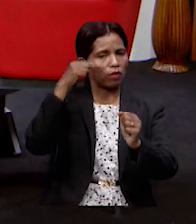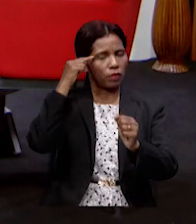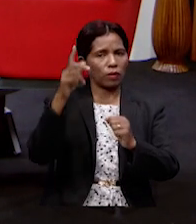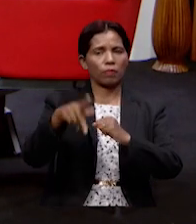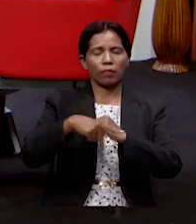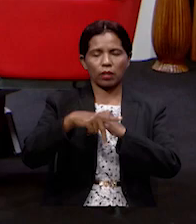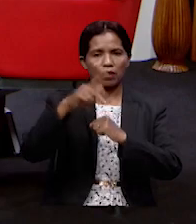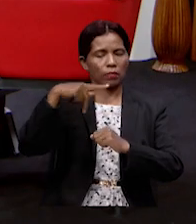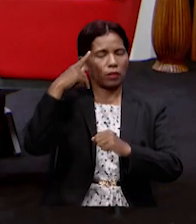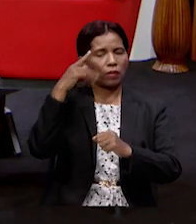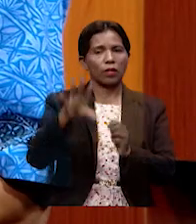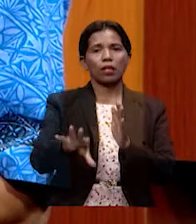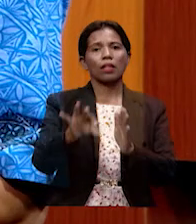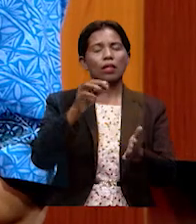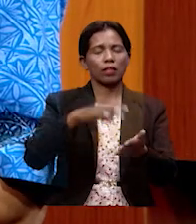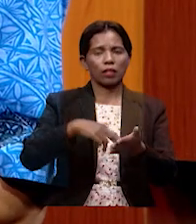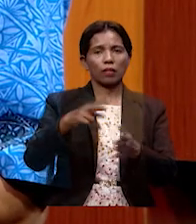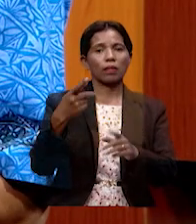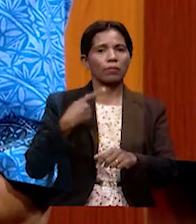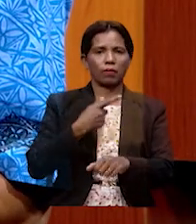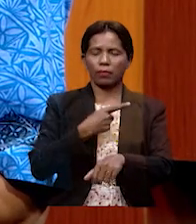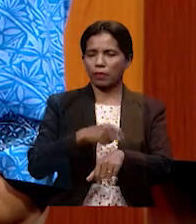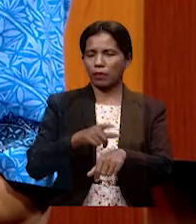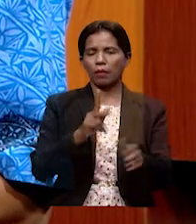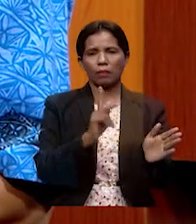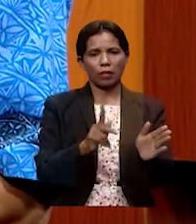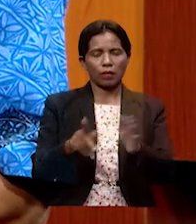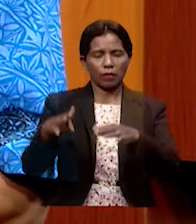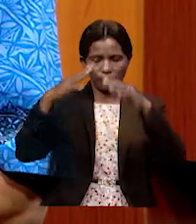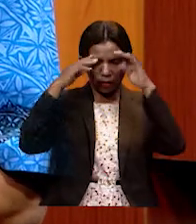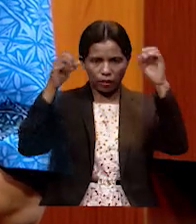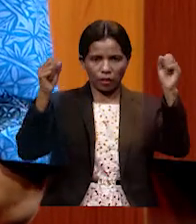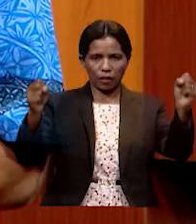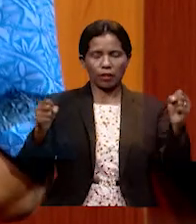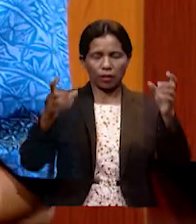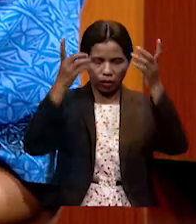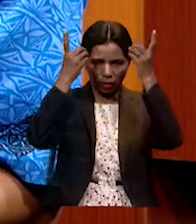Político Sira, de Berretan Assento e o Parlamento Nacional, do plano Presidente da República, se